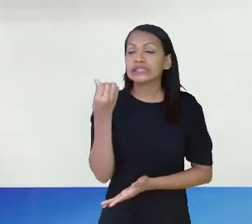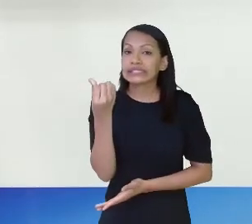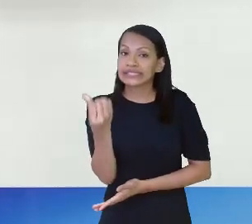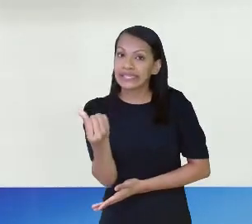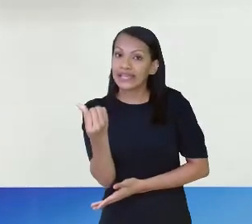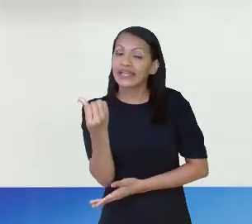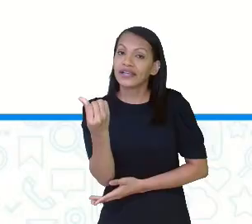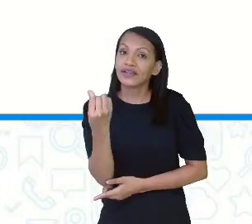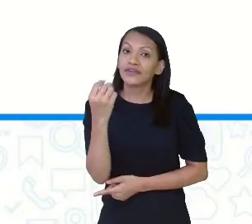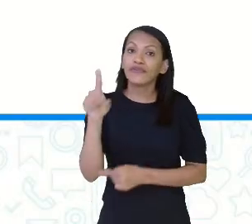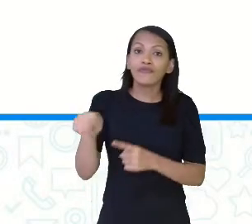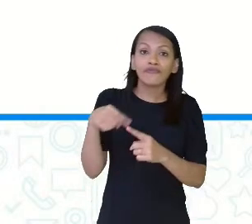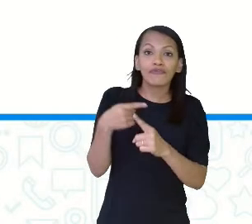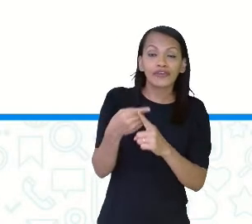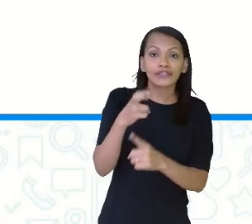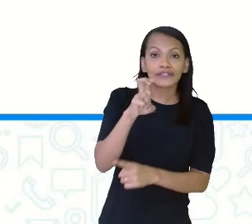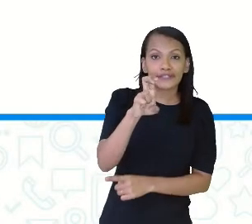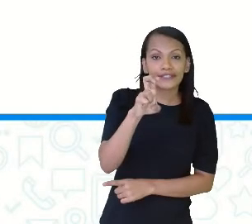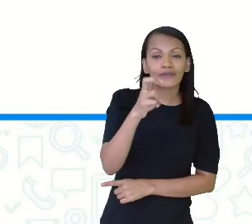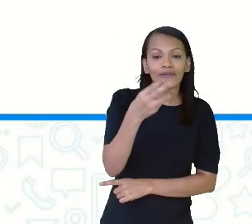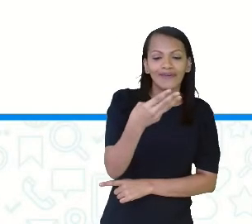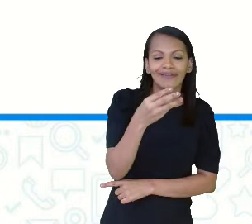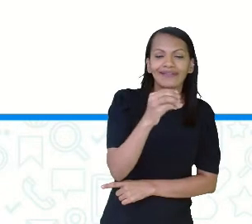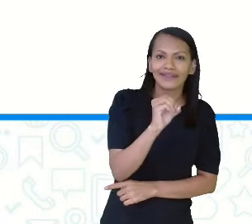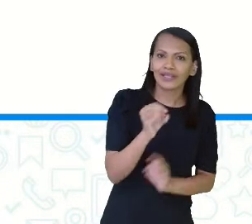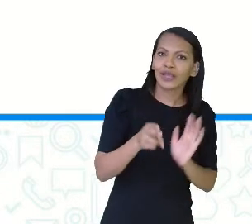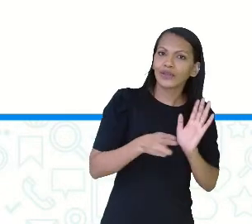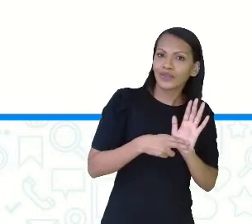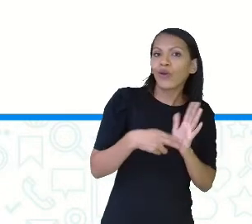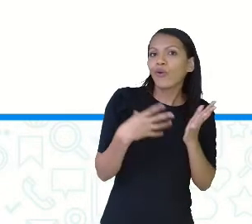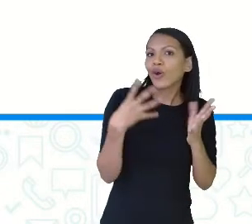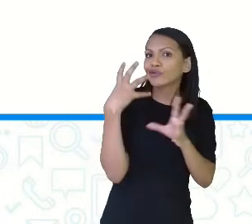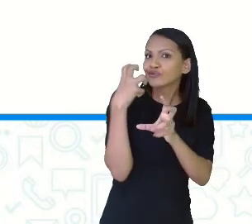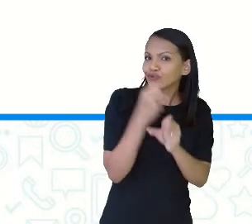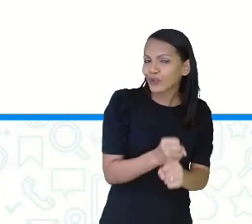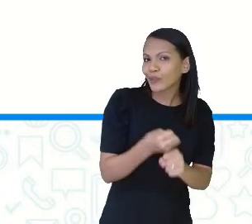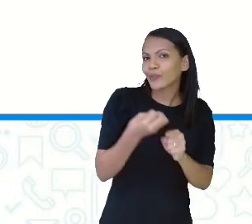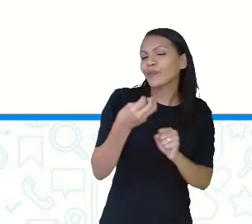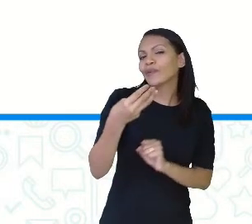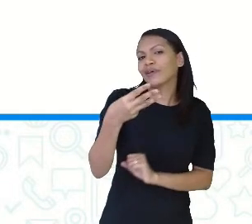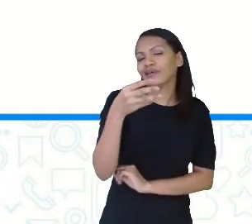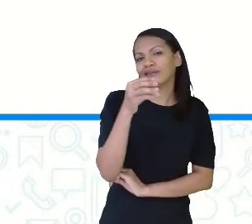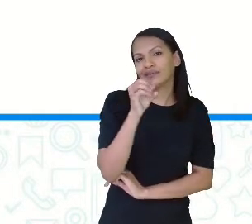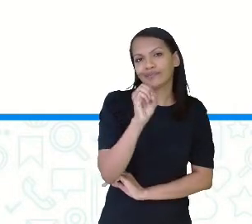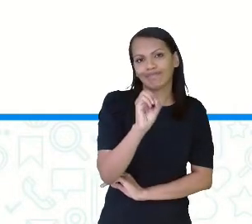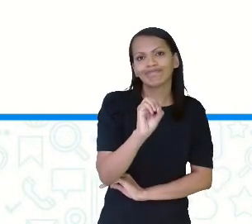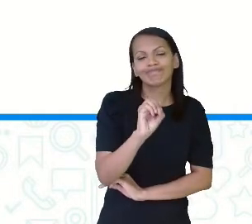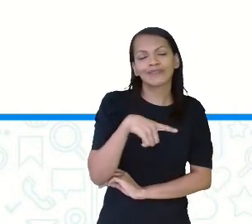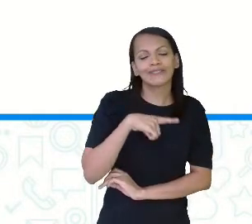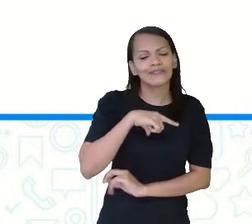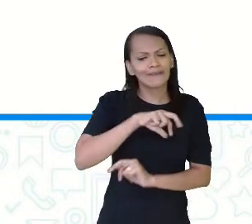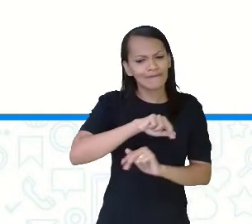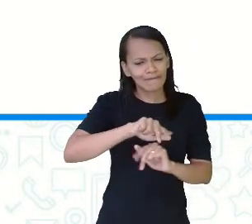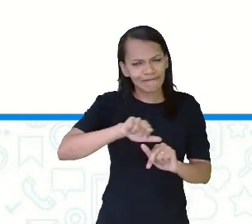aí 300 laranjas. Tem mais uma, professora? Tem várias. Vamos